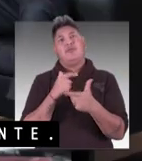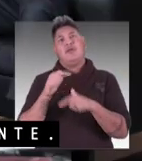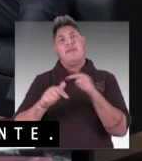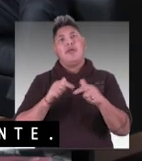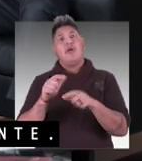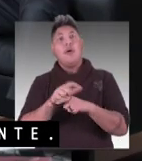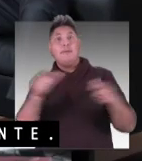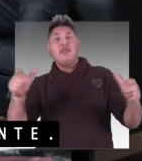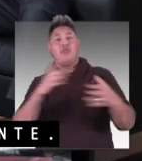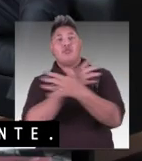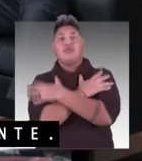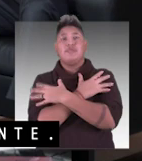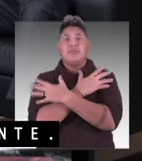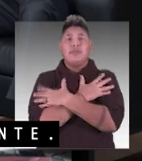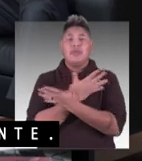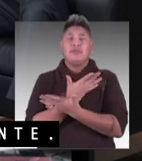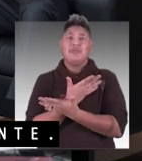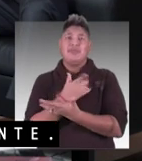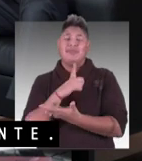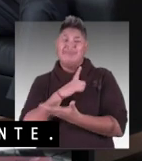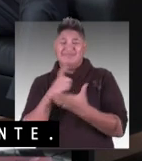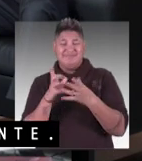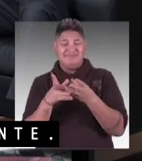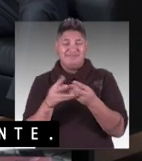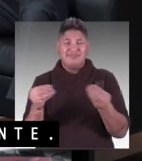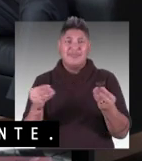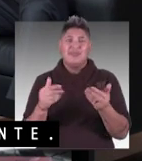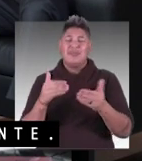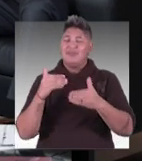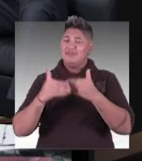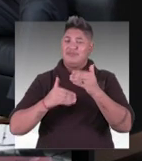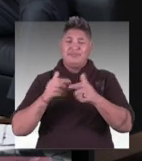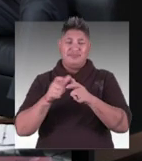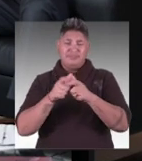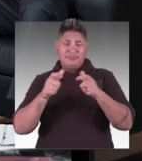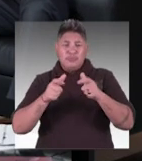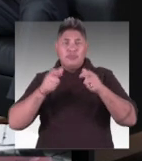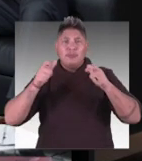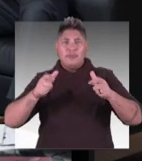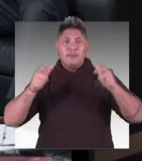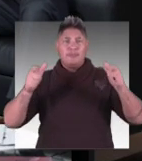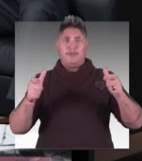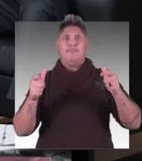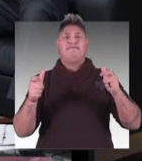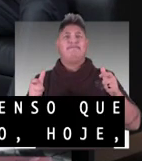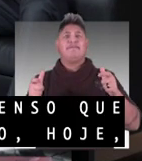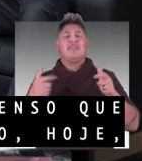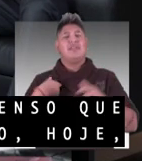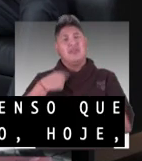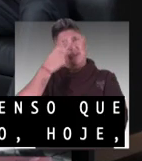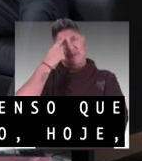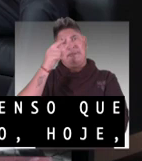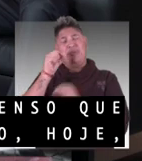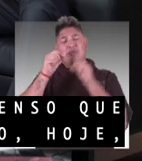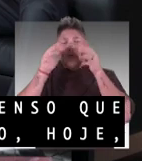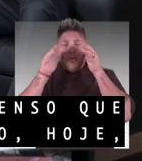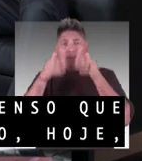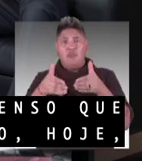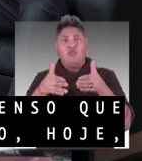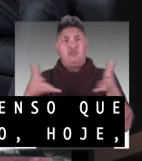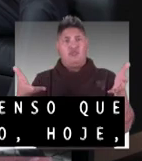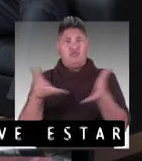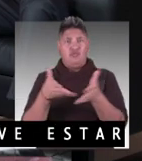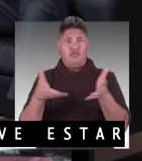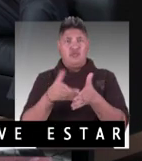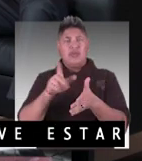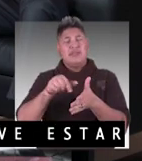Então, há uma precarização crescente e eu penso que o foco,